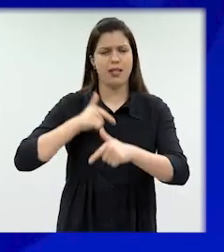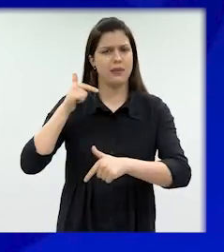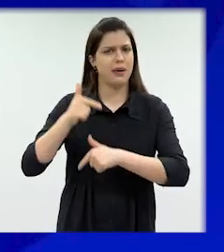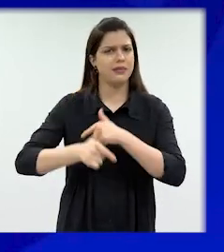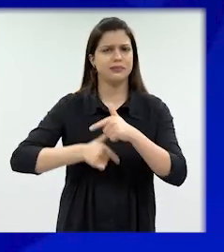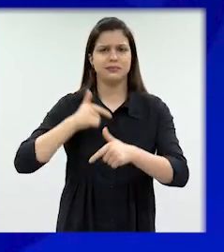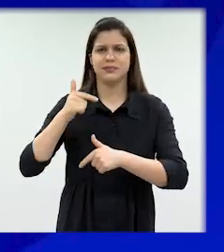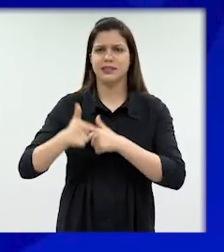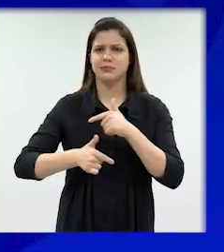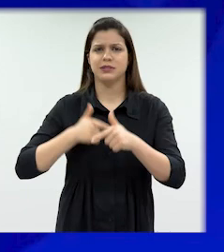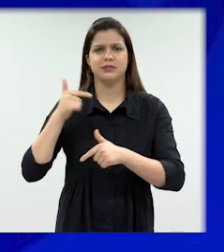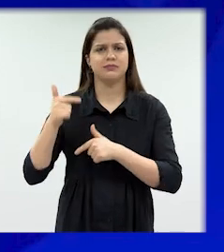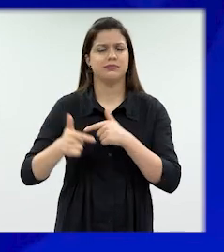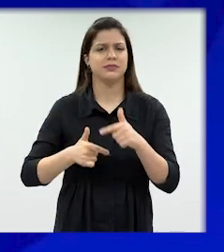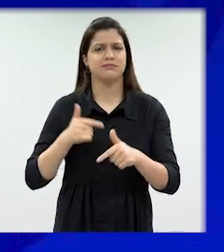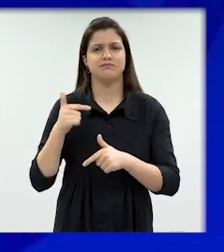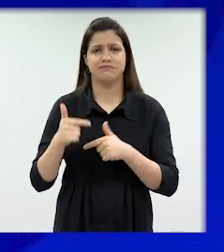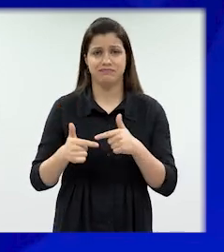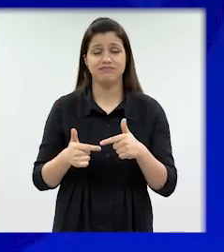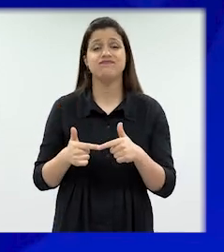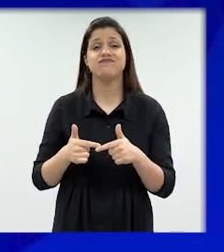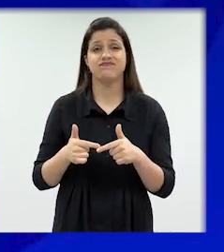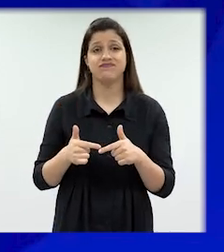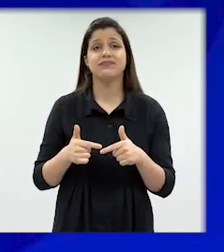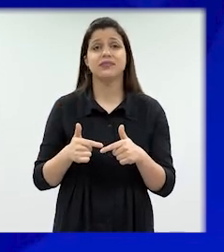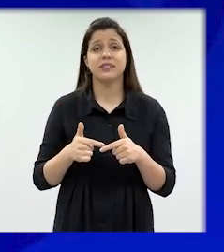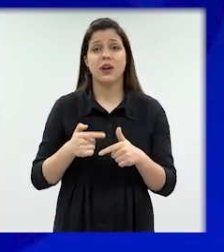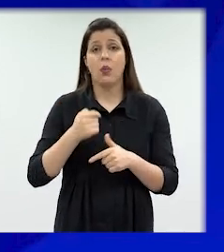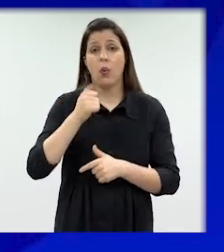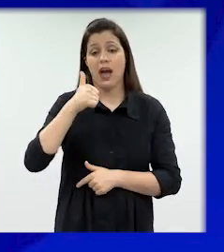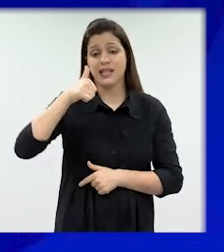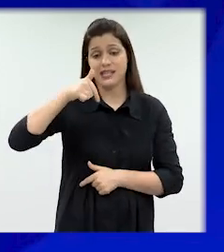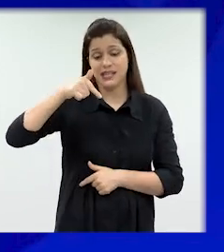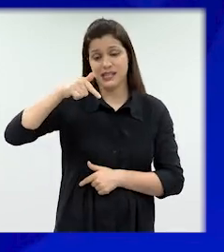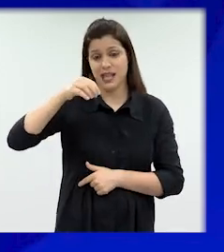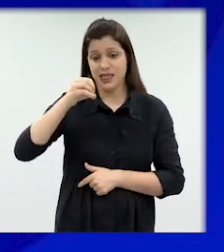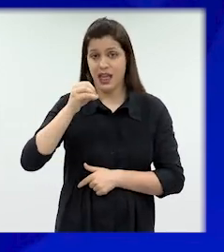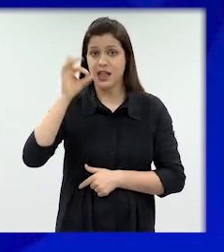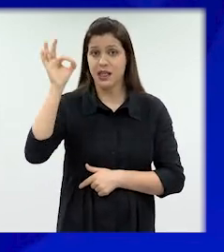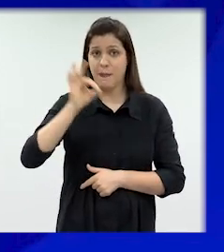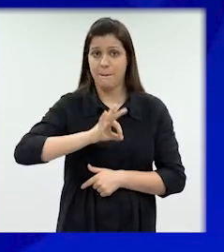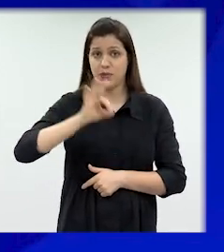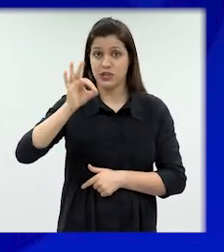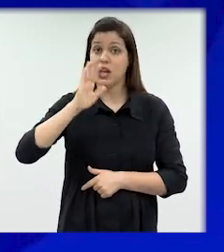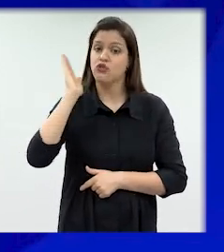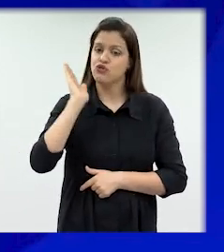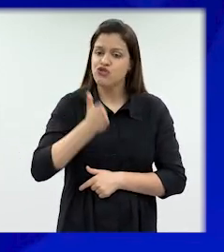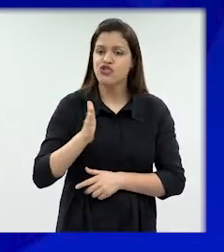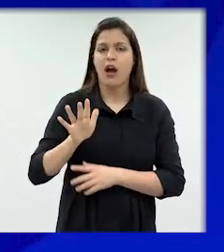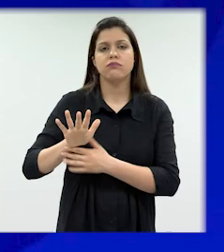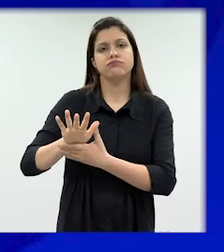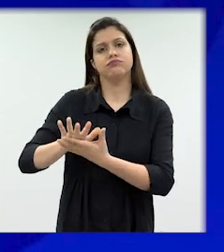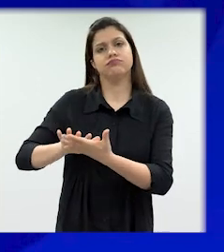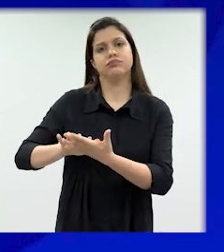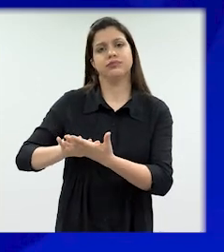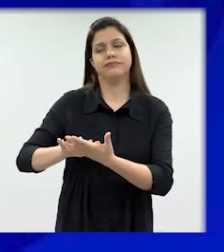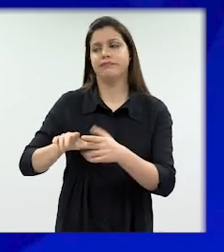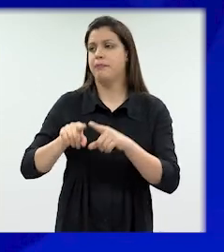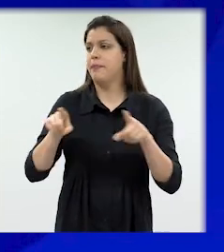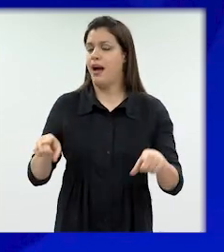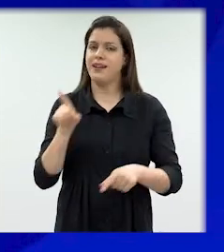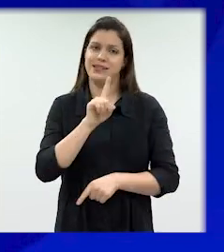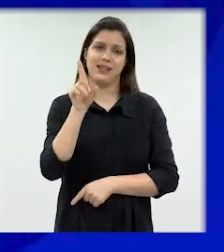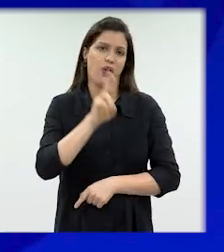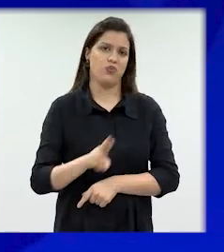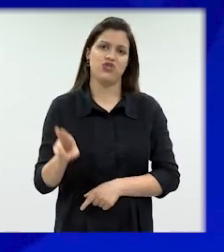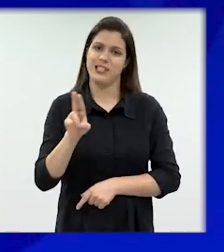para a realização desse processo todo. Nós estamos aí com quase 70% dos eleitores de Mato Grosso do Sul recadastrados, mas não